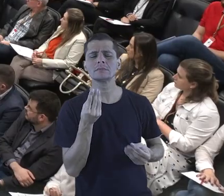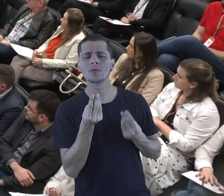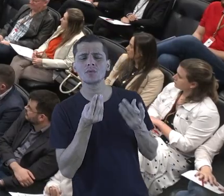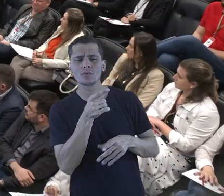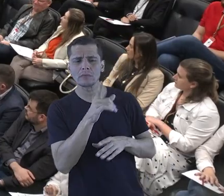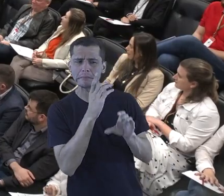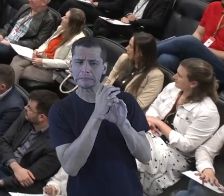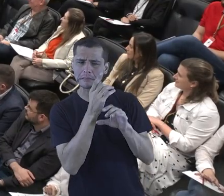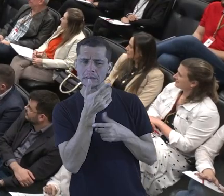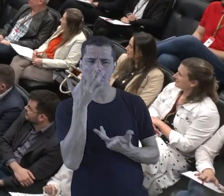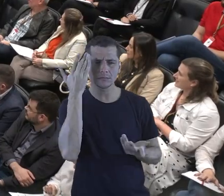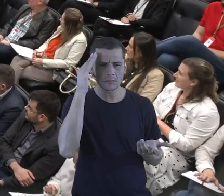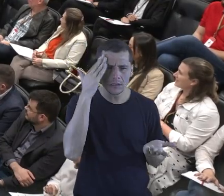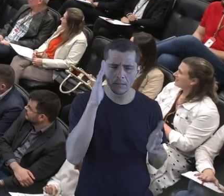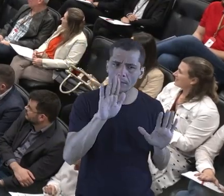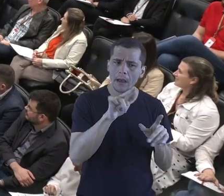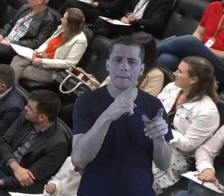não, não.